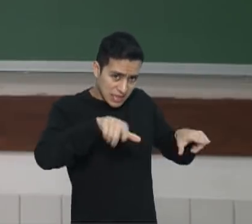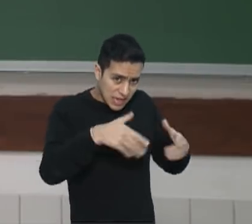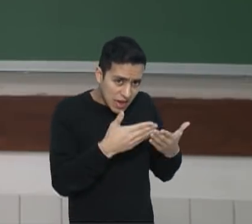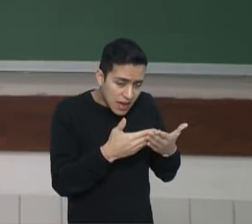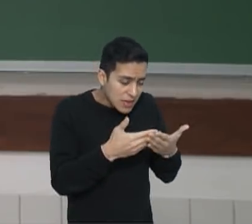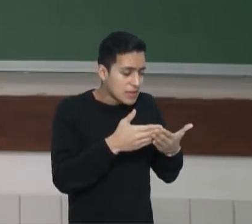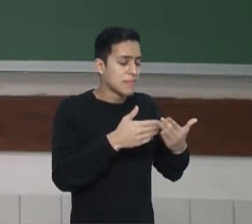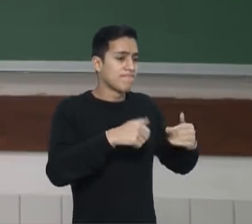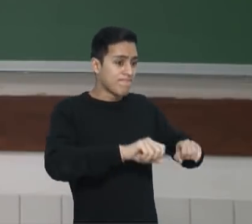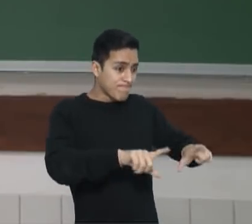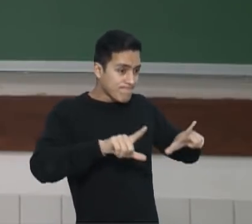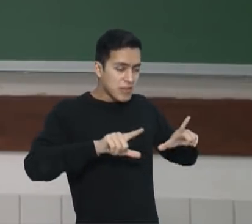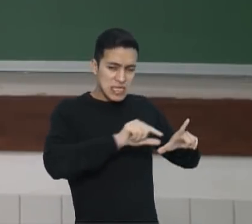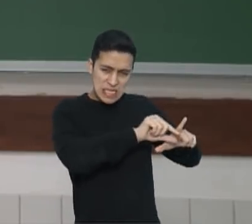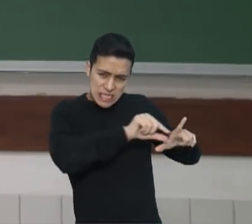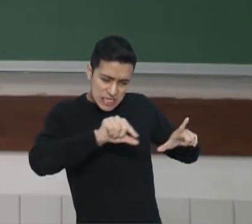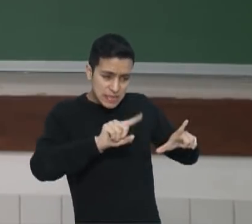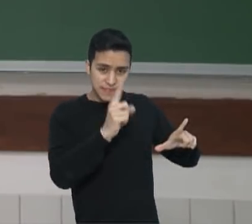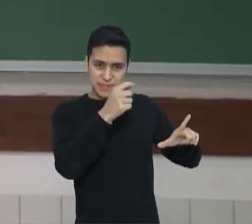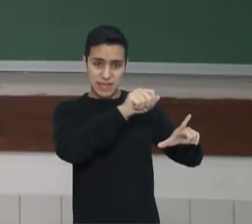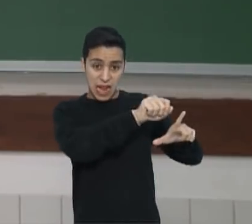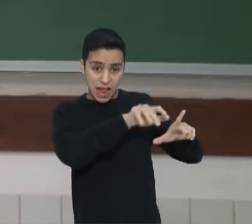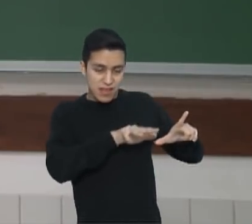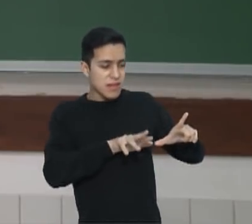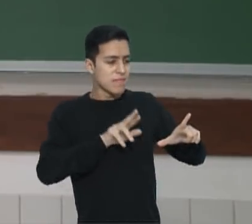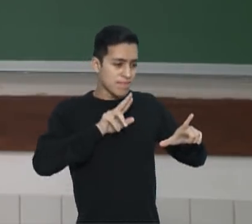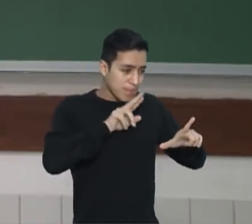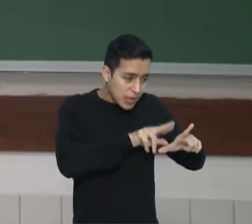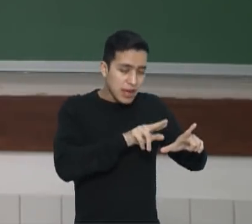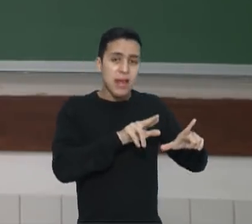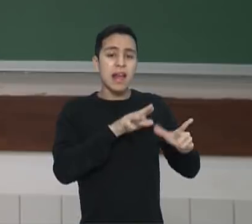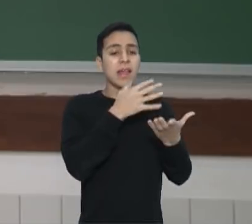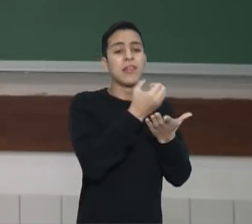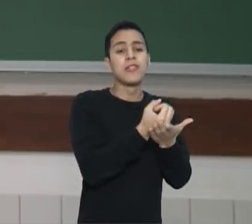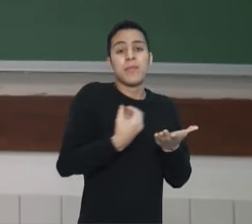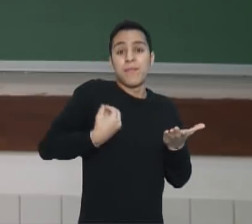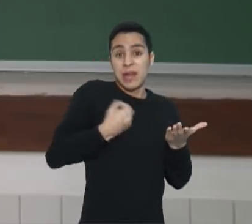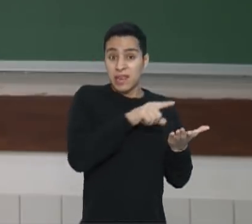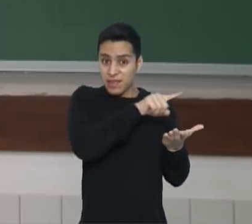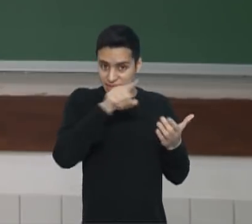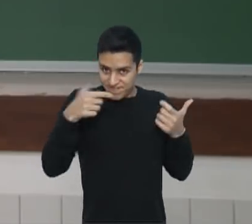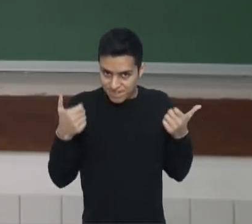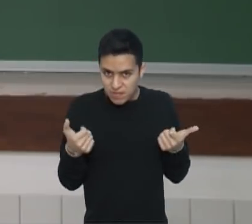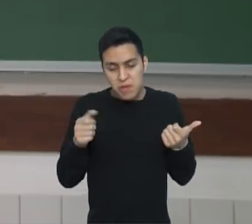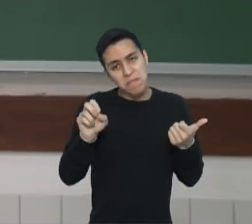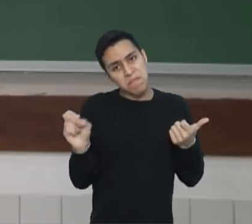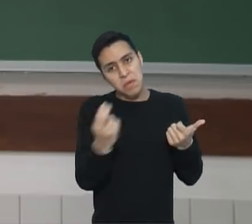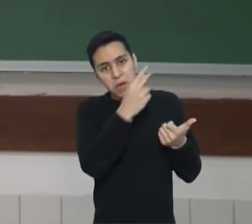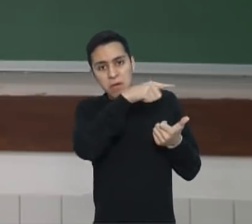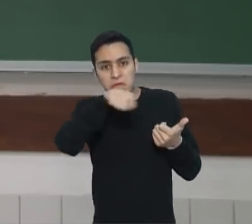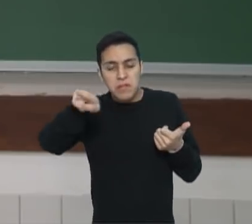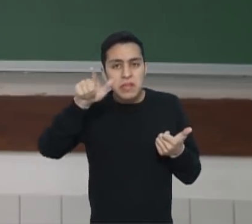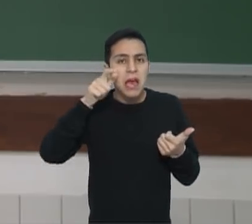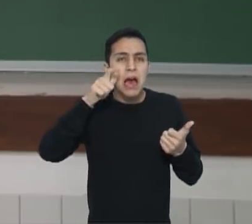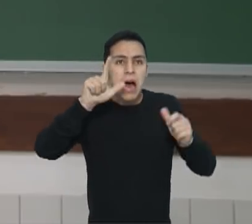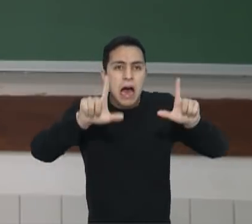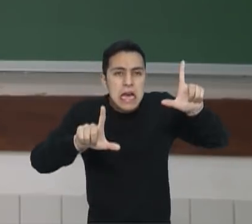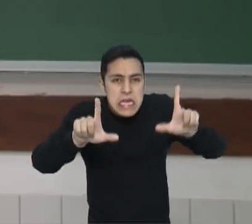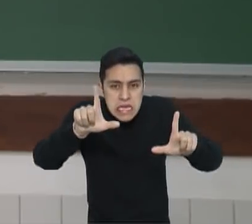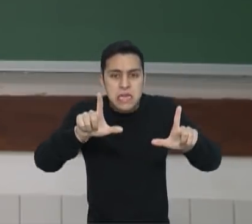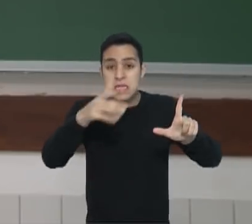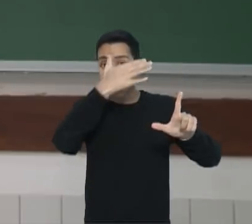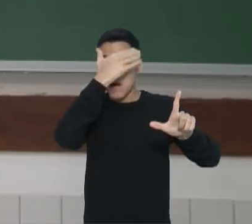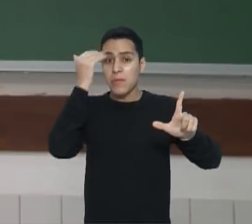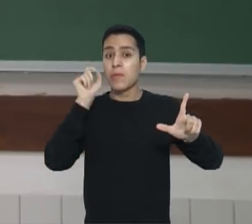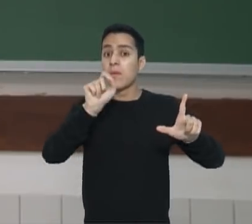link número 1, postar a atividade porque ela conta também a sua presença. E se você está assistindo pela TV, não esqueça de levar a sua atividade